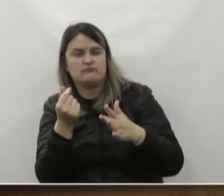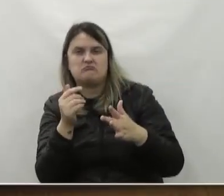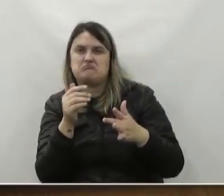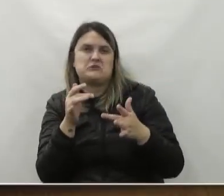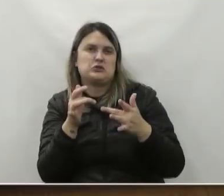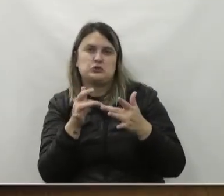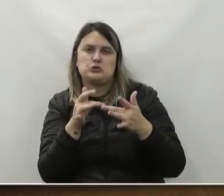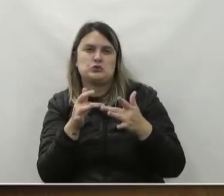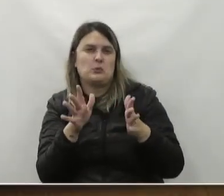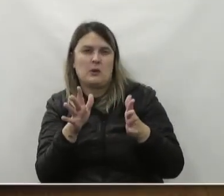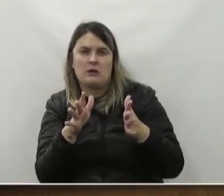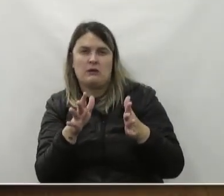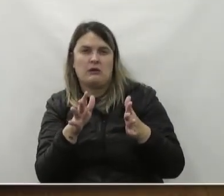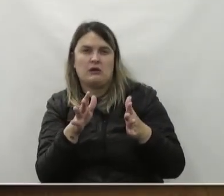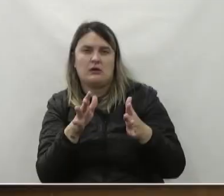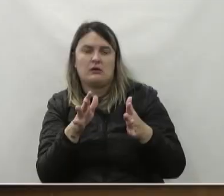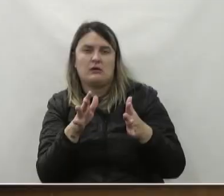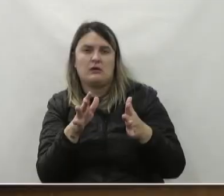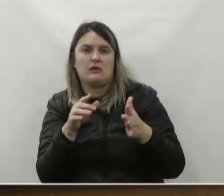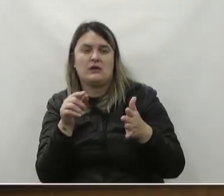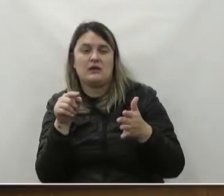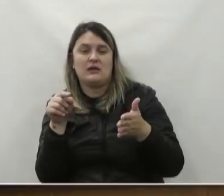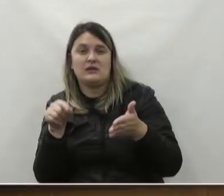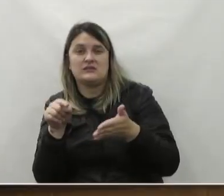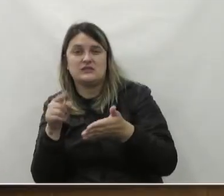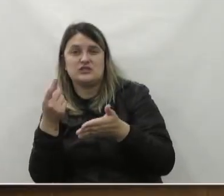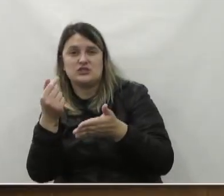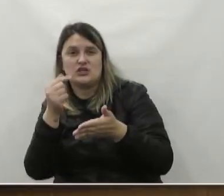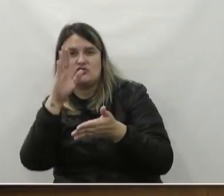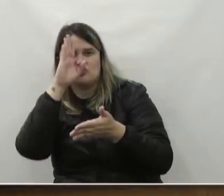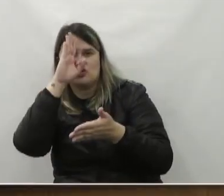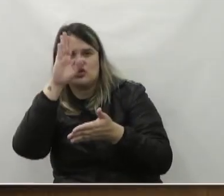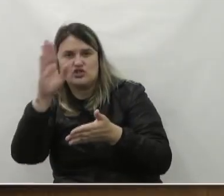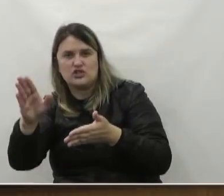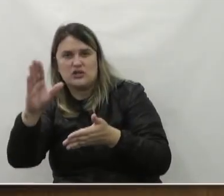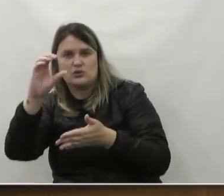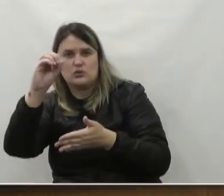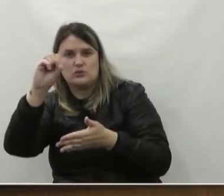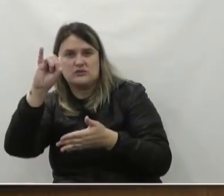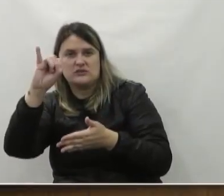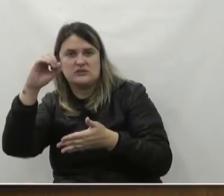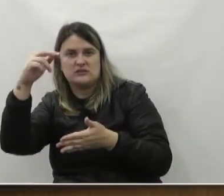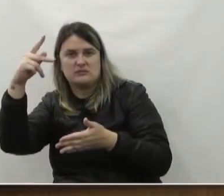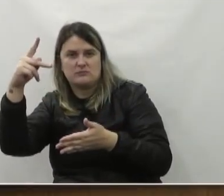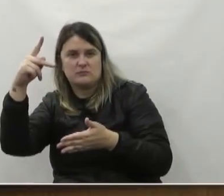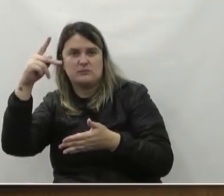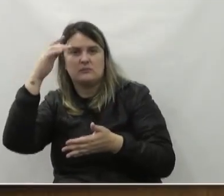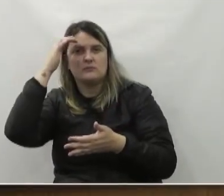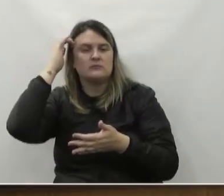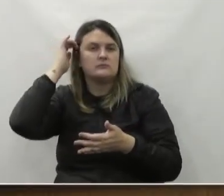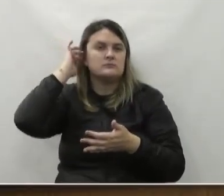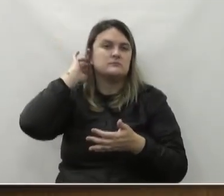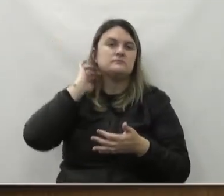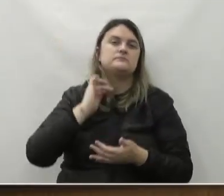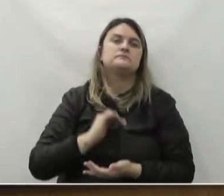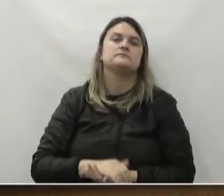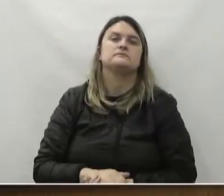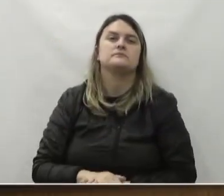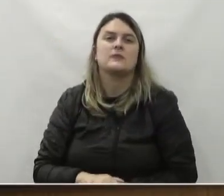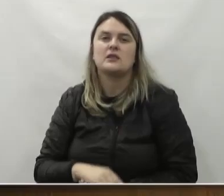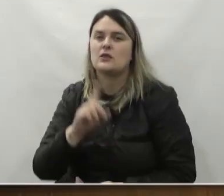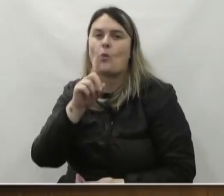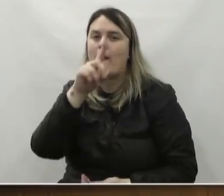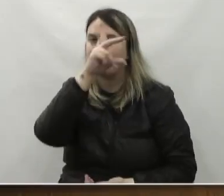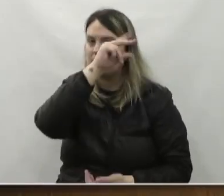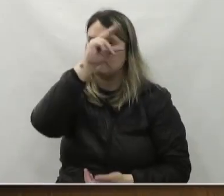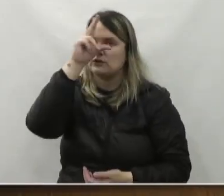sobraria e vai sobrar um dinheiro, mas esse dinheiro vai diretamente para a CUSIP, para a conta CUSIP, que daí não é a